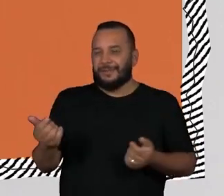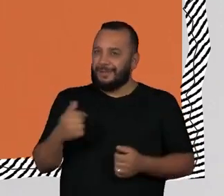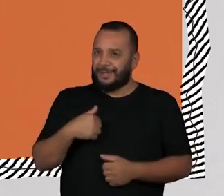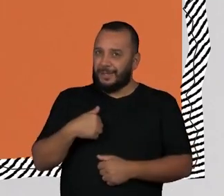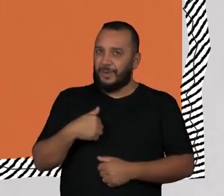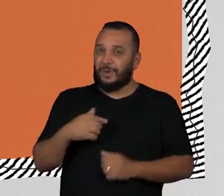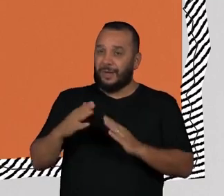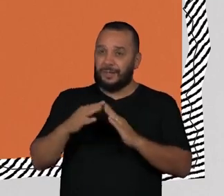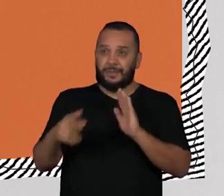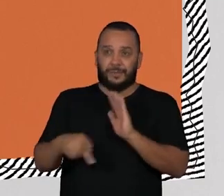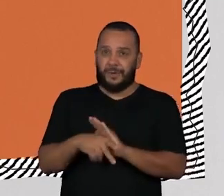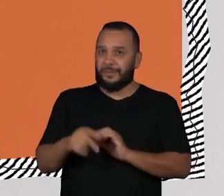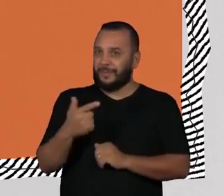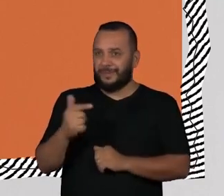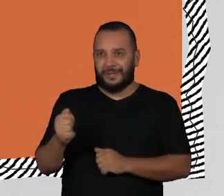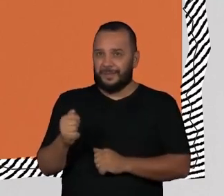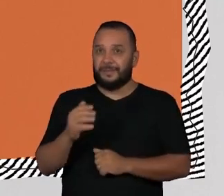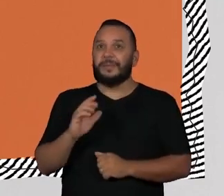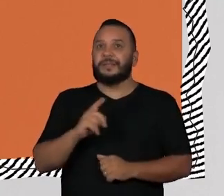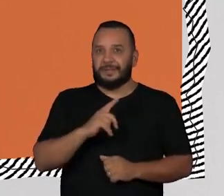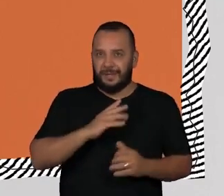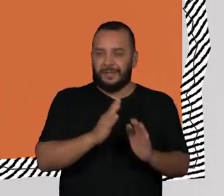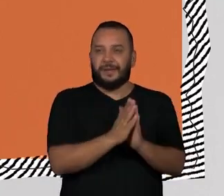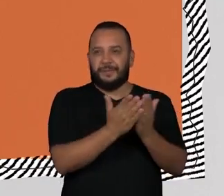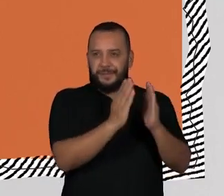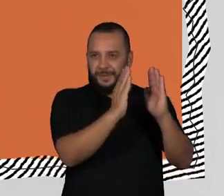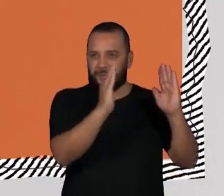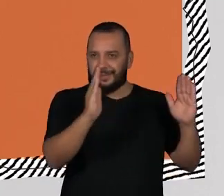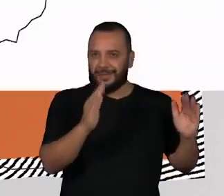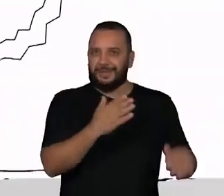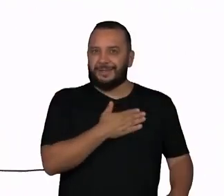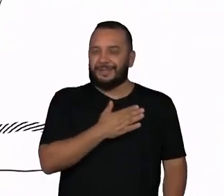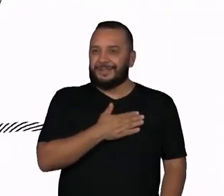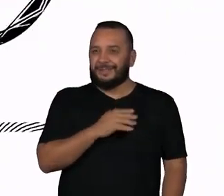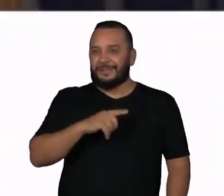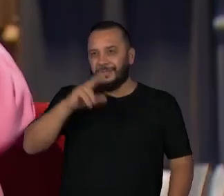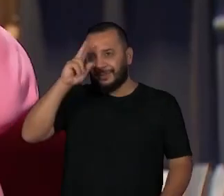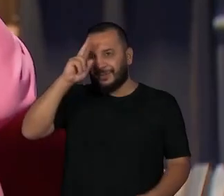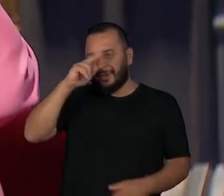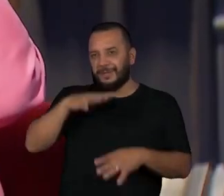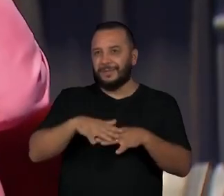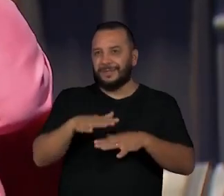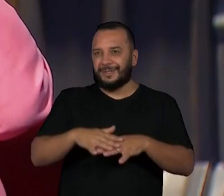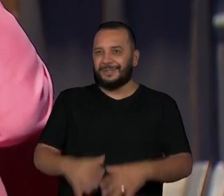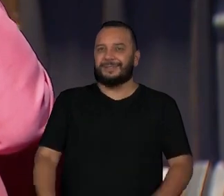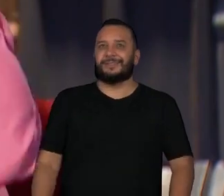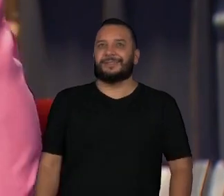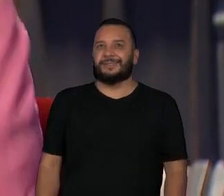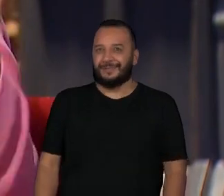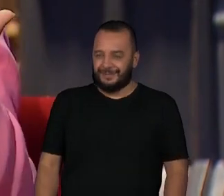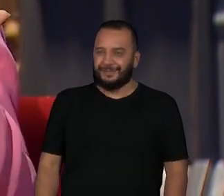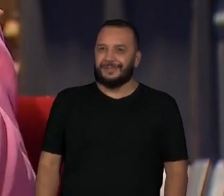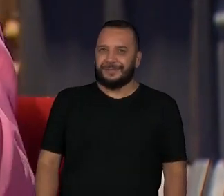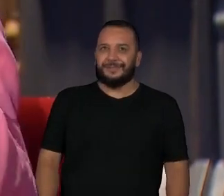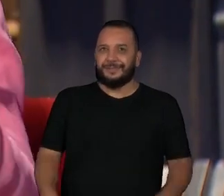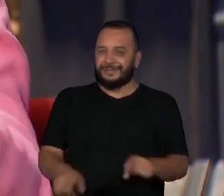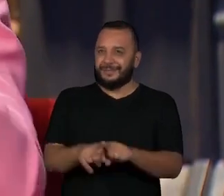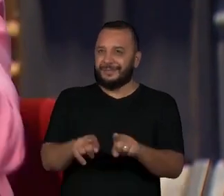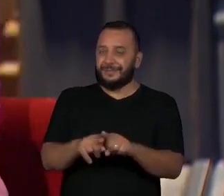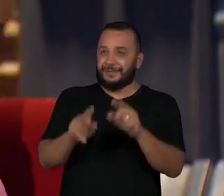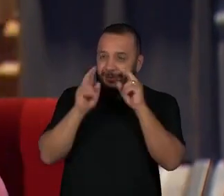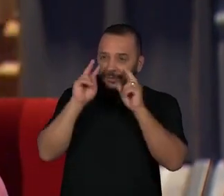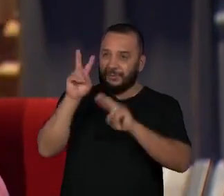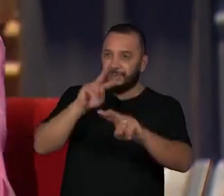casa própria mas eu tenho uma biblioteca maravilhosa tem toda a história da matemática ah paradoxos visuais